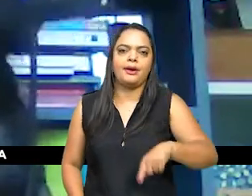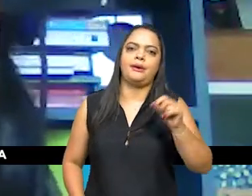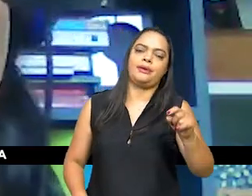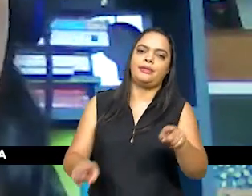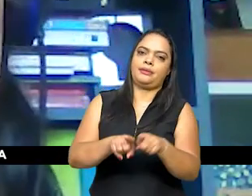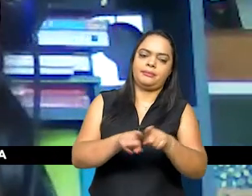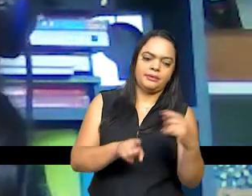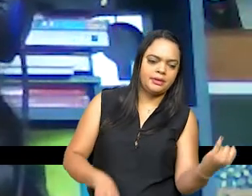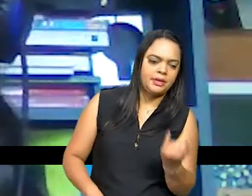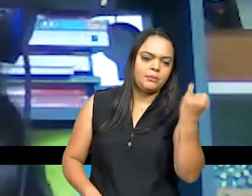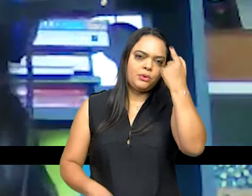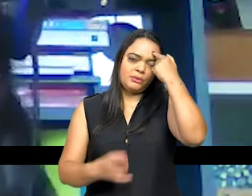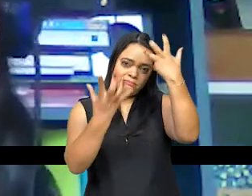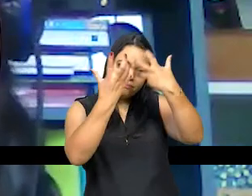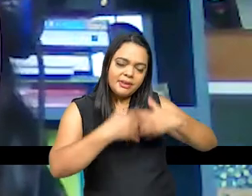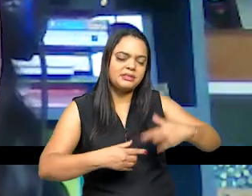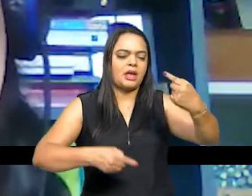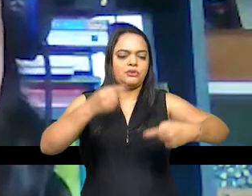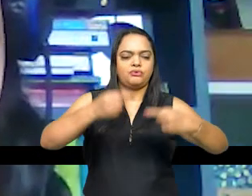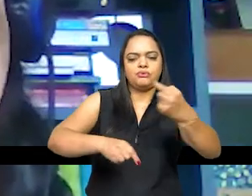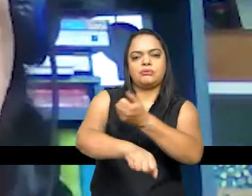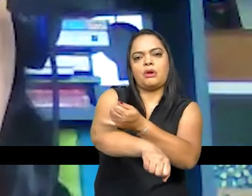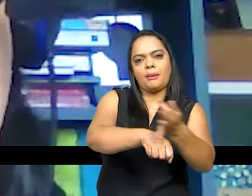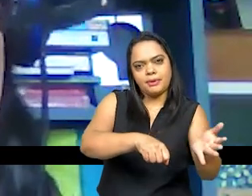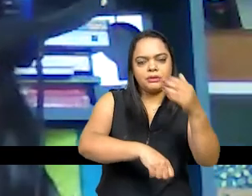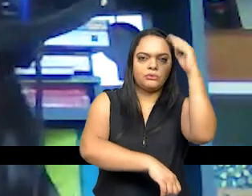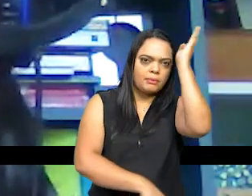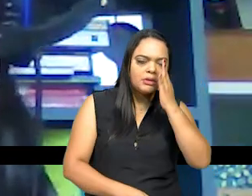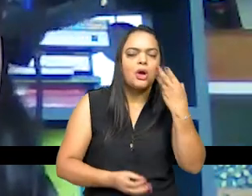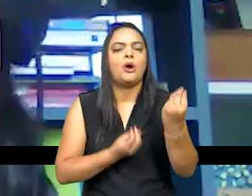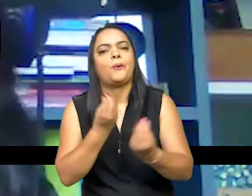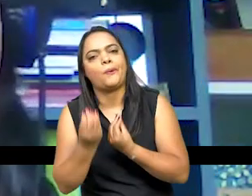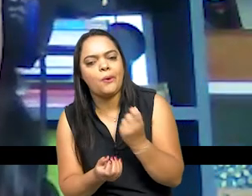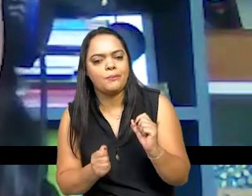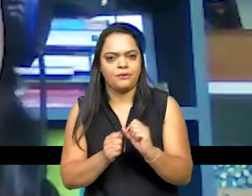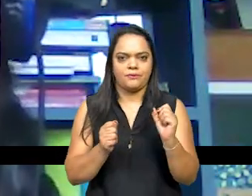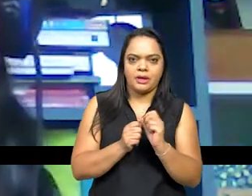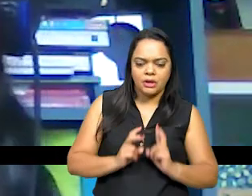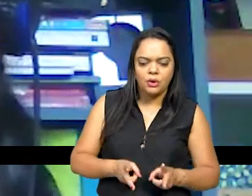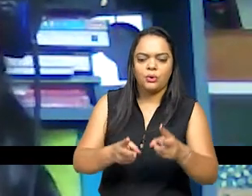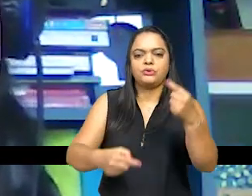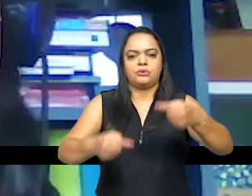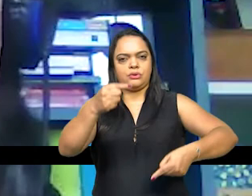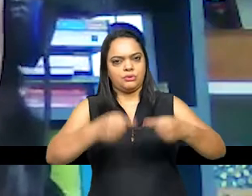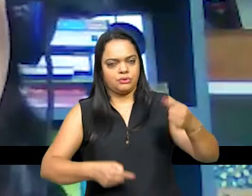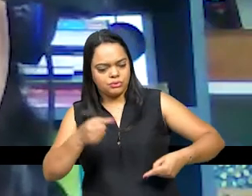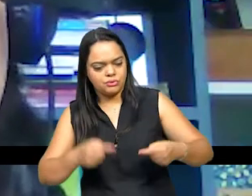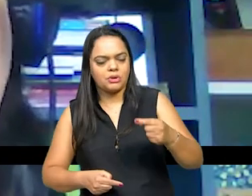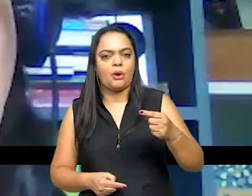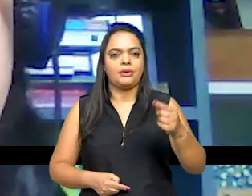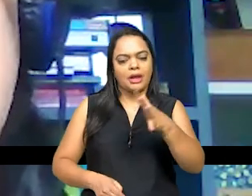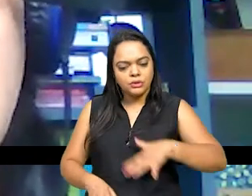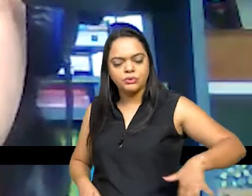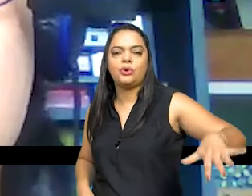também essencial para pensar a discussão de branquitude no Brasil. Como que a gente faz para manter a discussão no campo